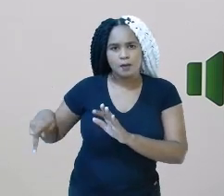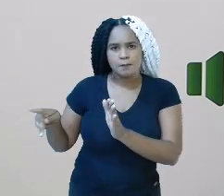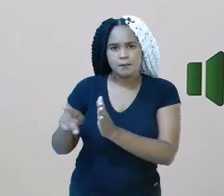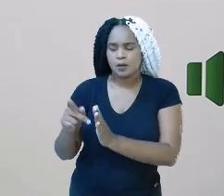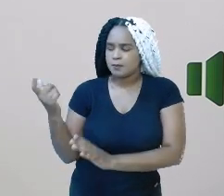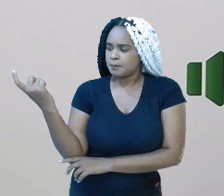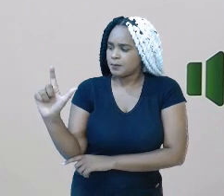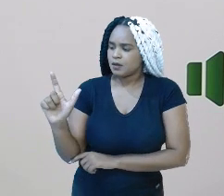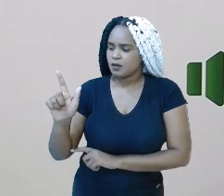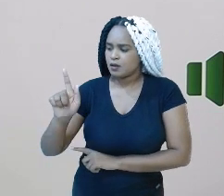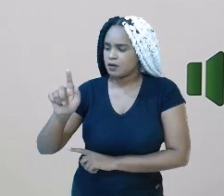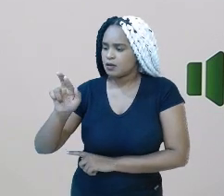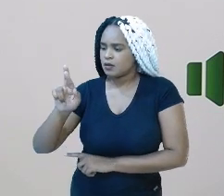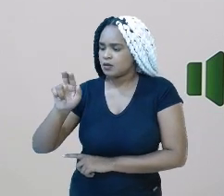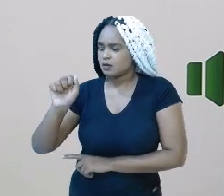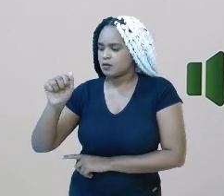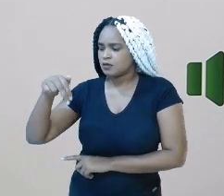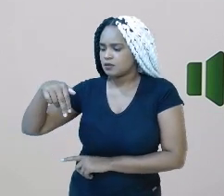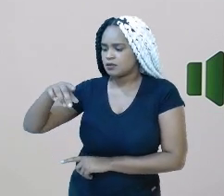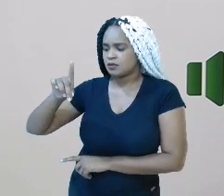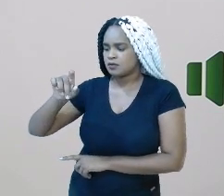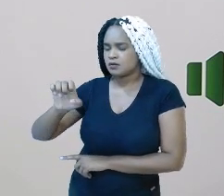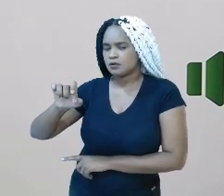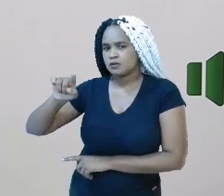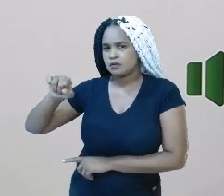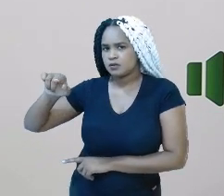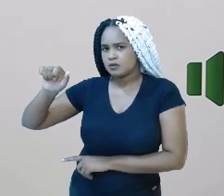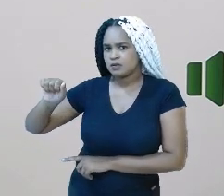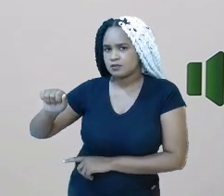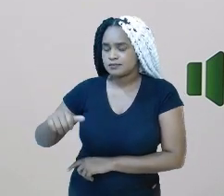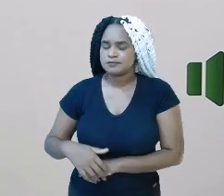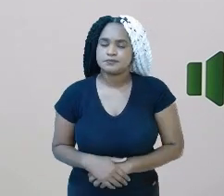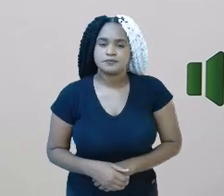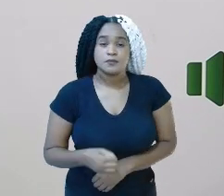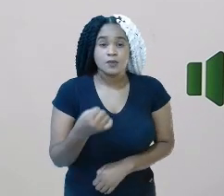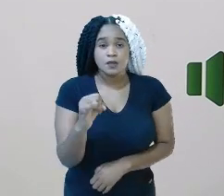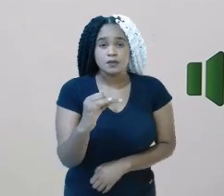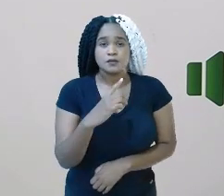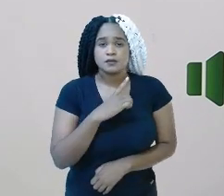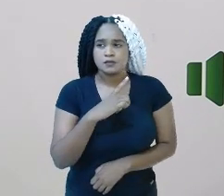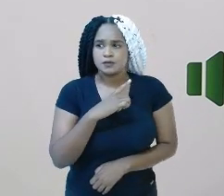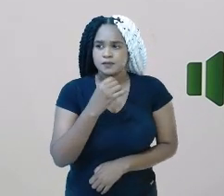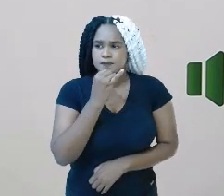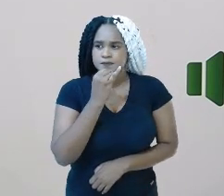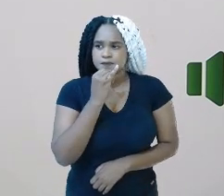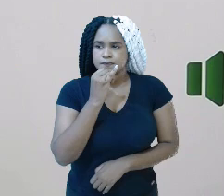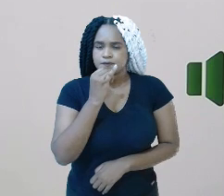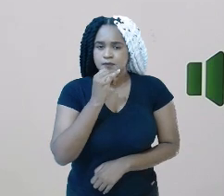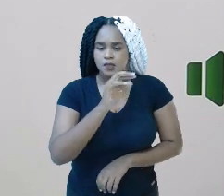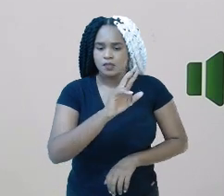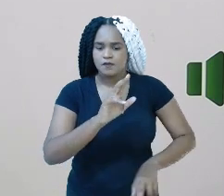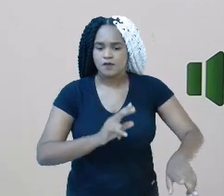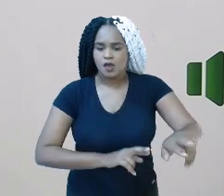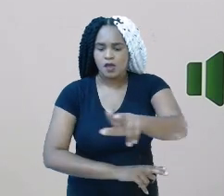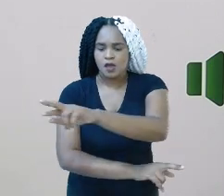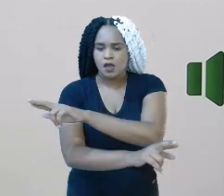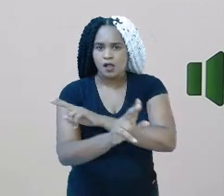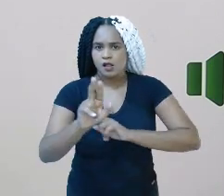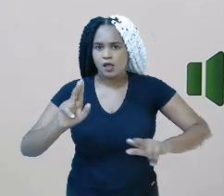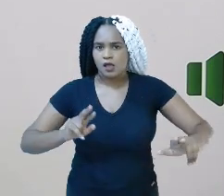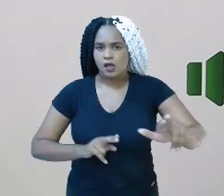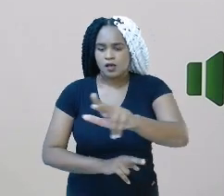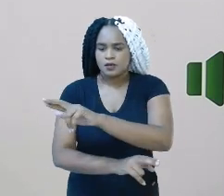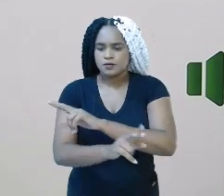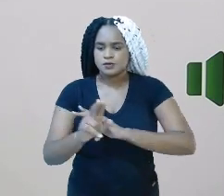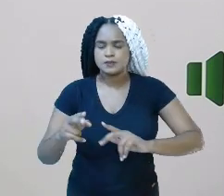posso relacionar à grandeza. E se eu tenho essas diferenças, é porque eu